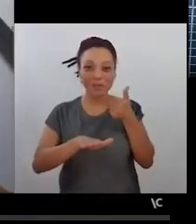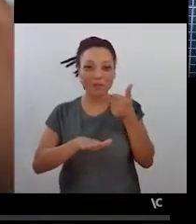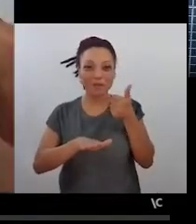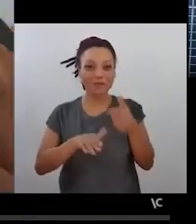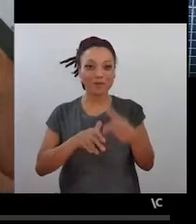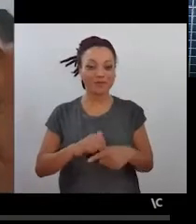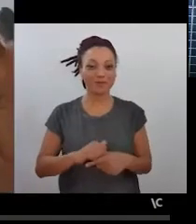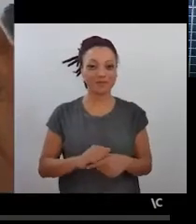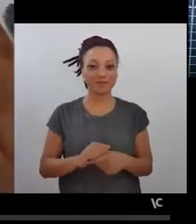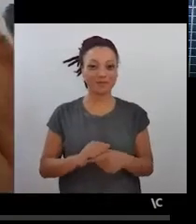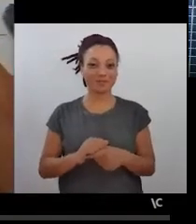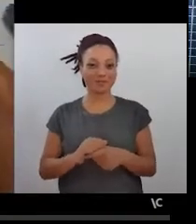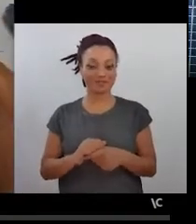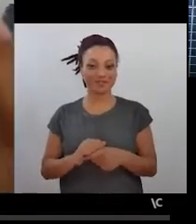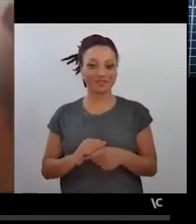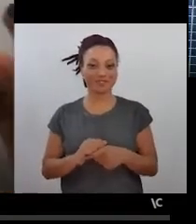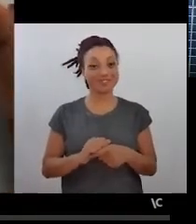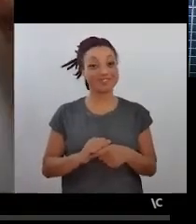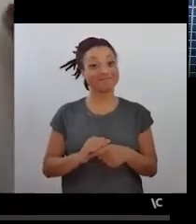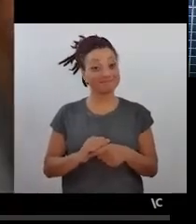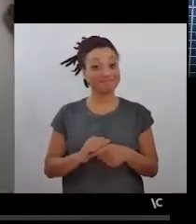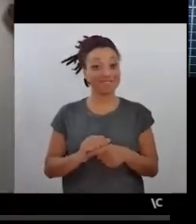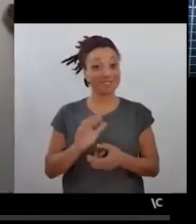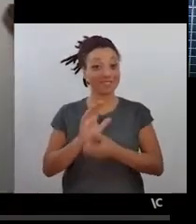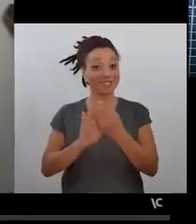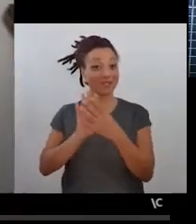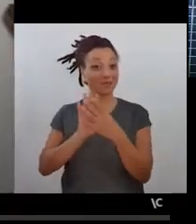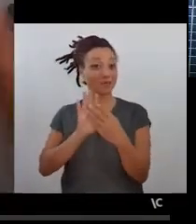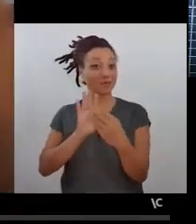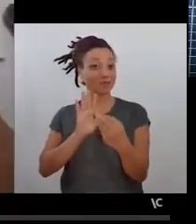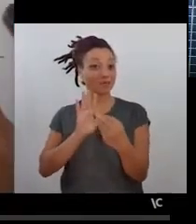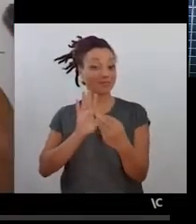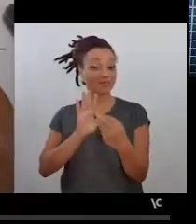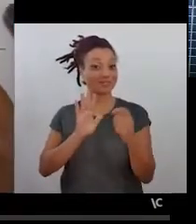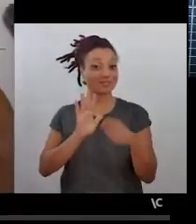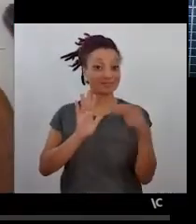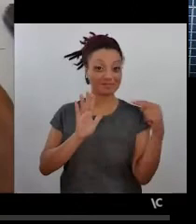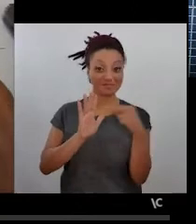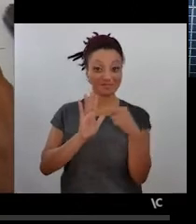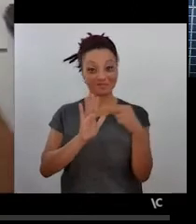bicha. Não tem que fazer igual o vídeo, eu tô dando só um exemplo. Um exemplo, tá?